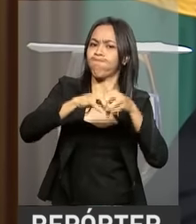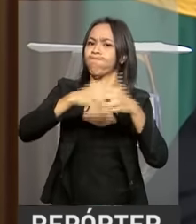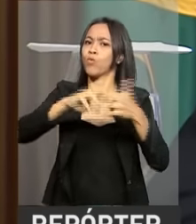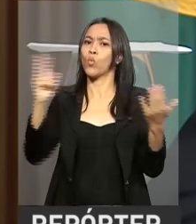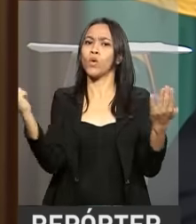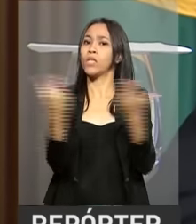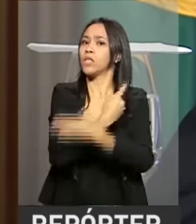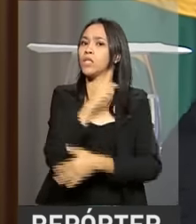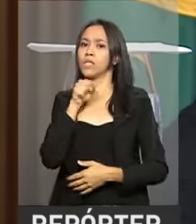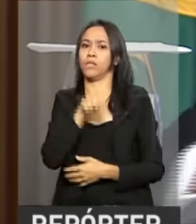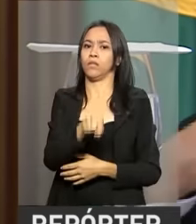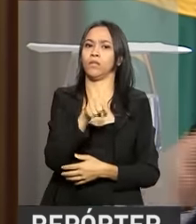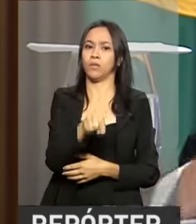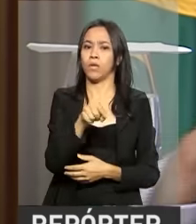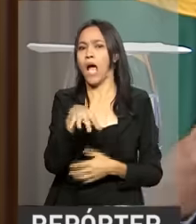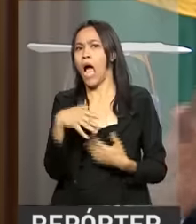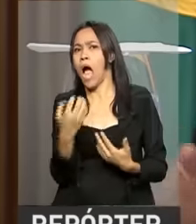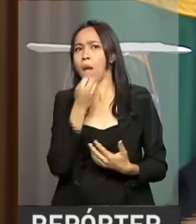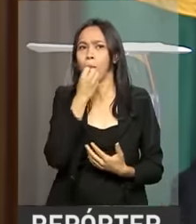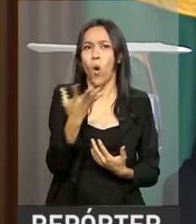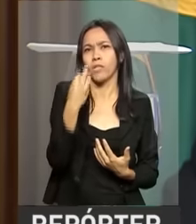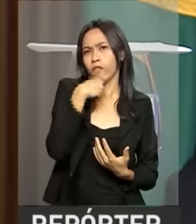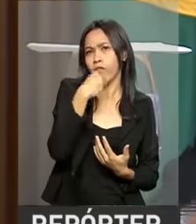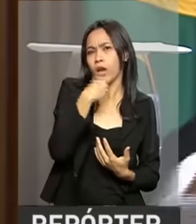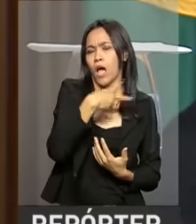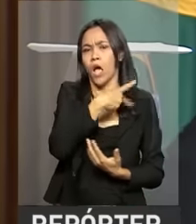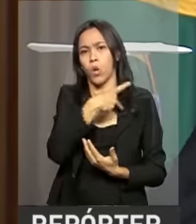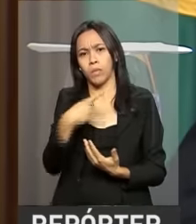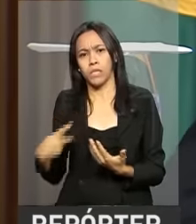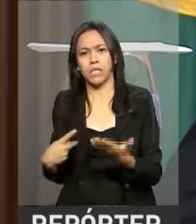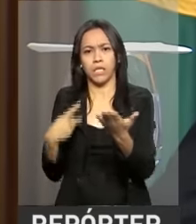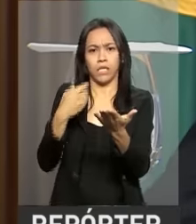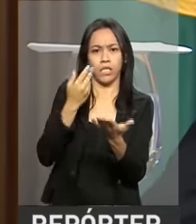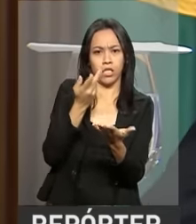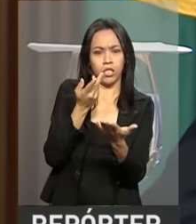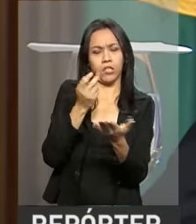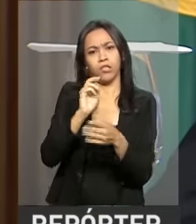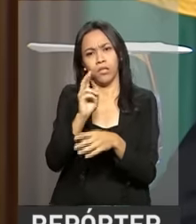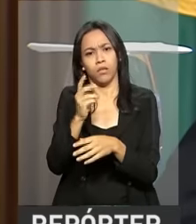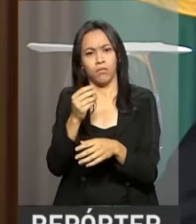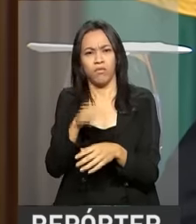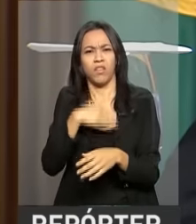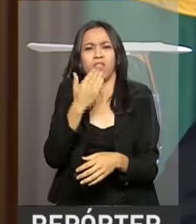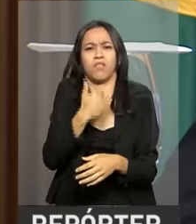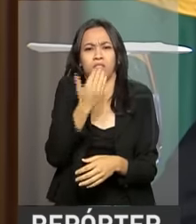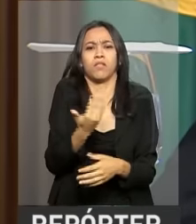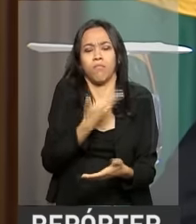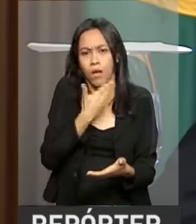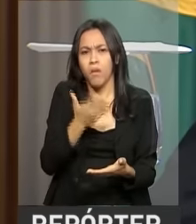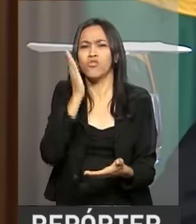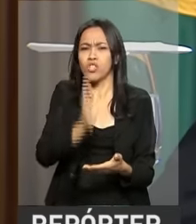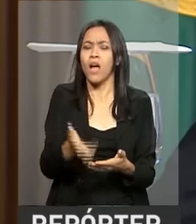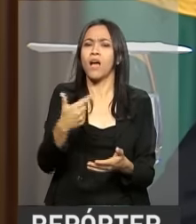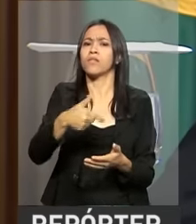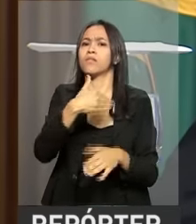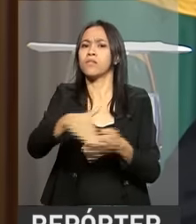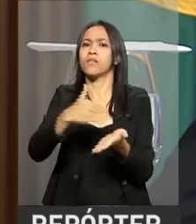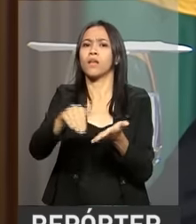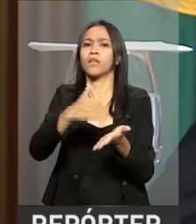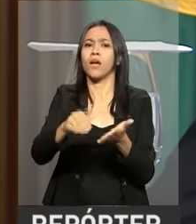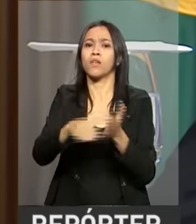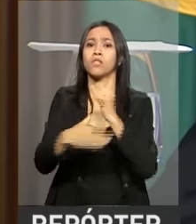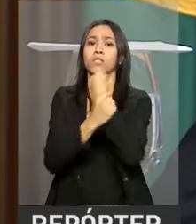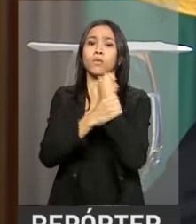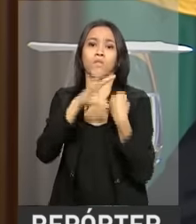modo que eu vi aqui Ah bom mas o temer tá muito frágil Coitadinho não sabe governar conversa eu fui secretário da Segurança Pública